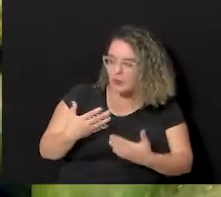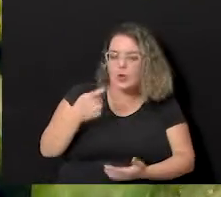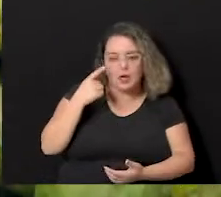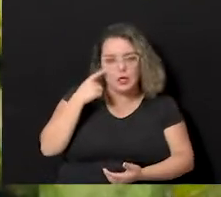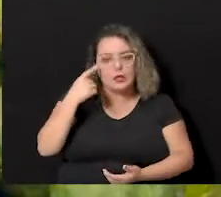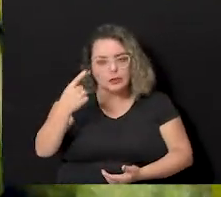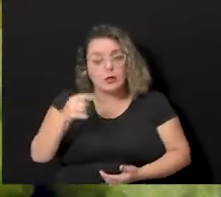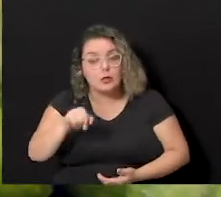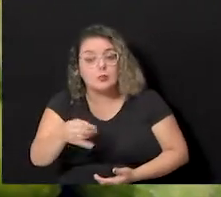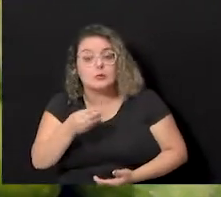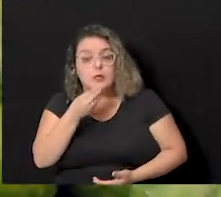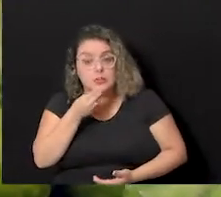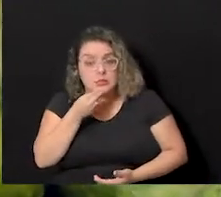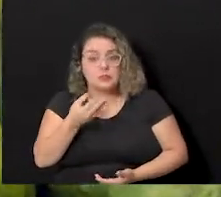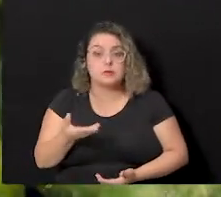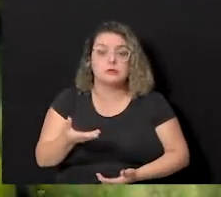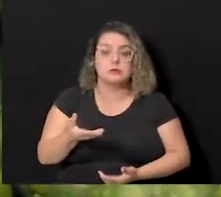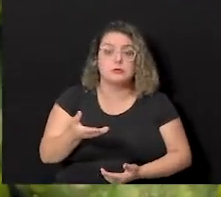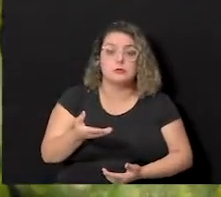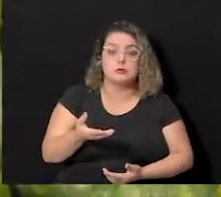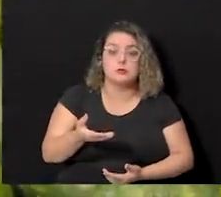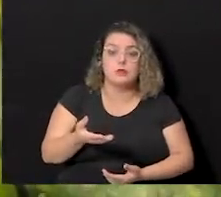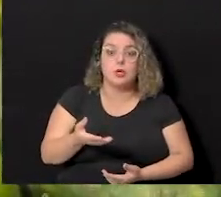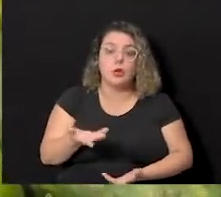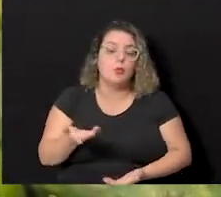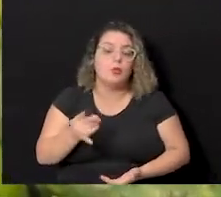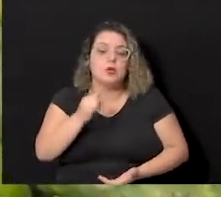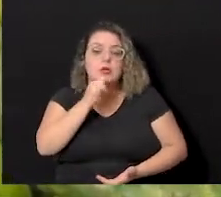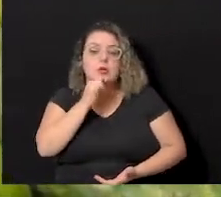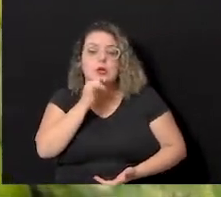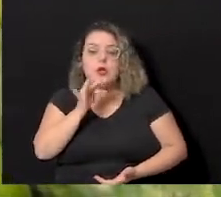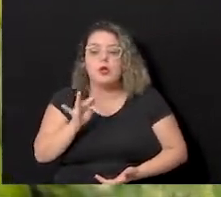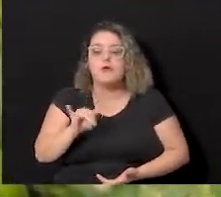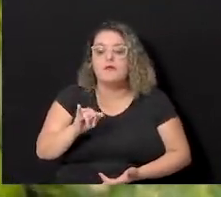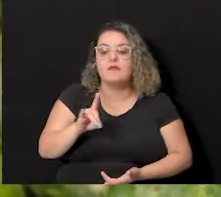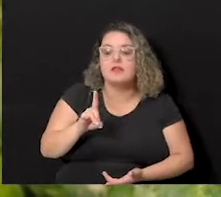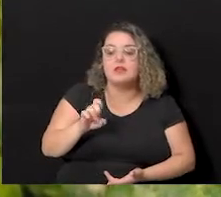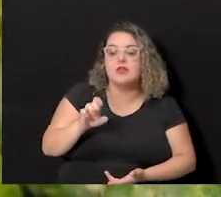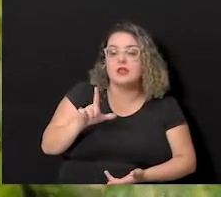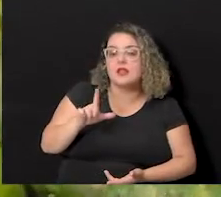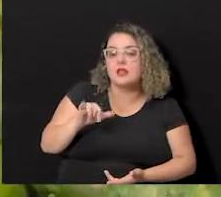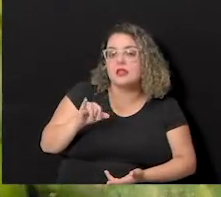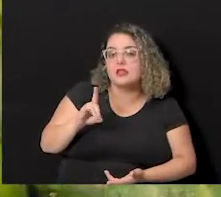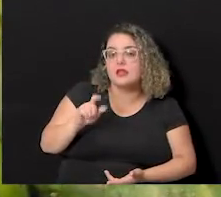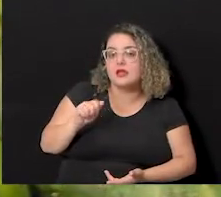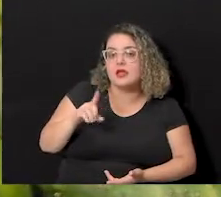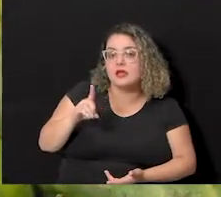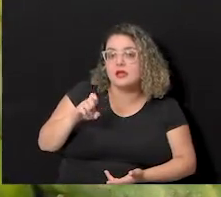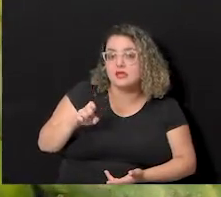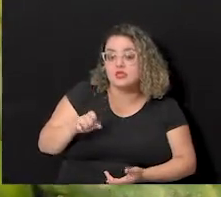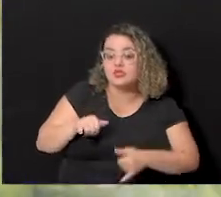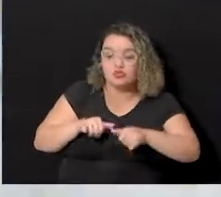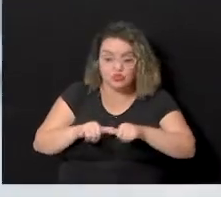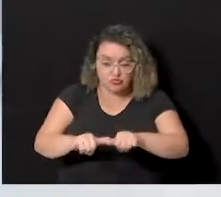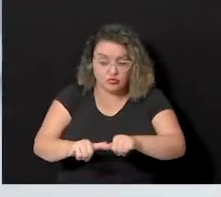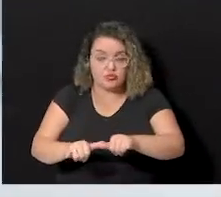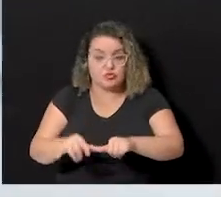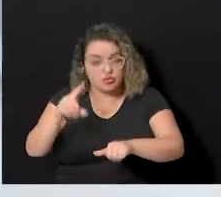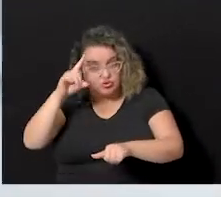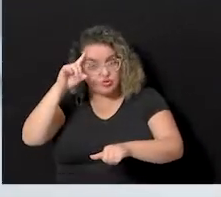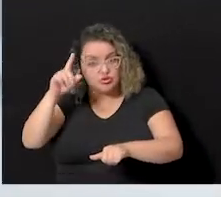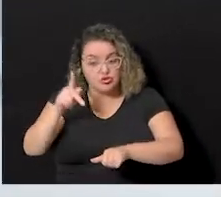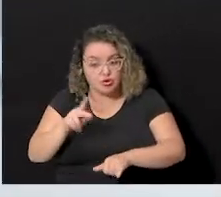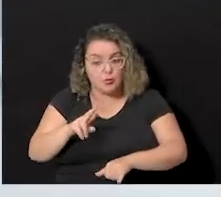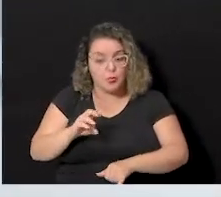trouxe, aproveitar oportunidades de programas de fidelidade de supermercado, com dias promocionais,